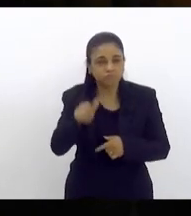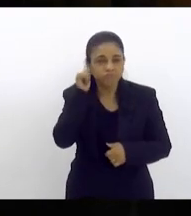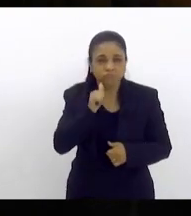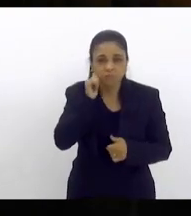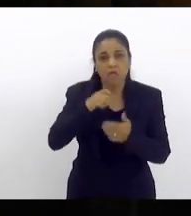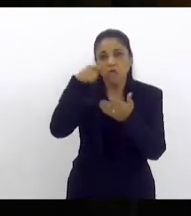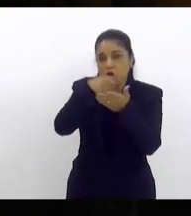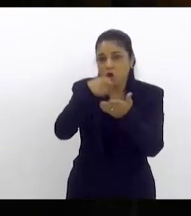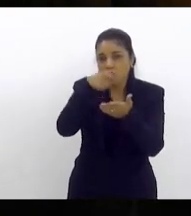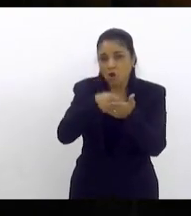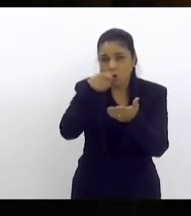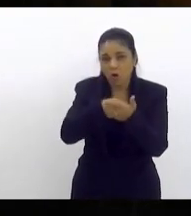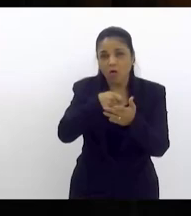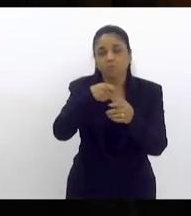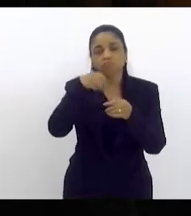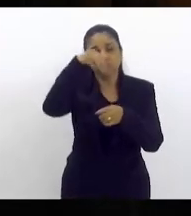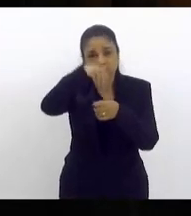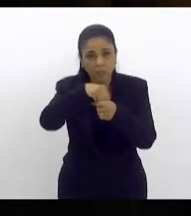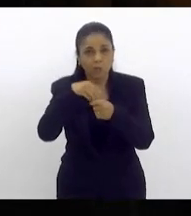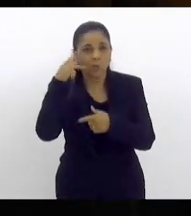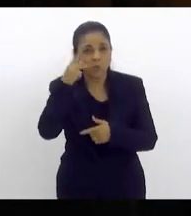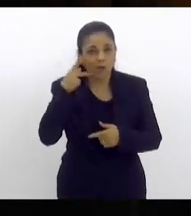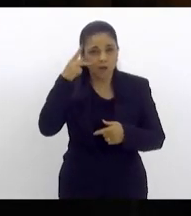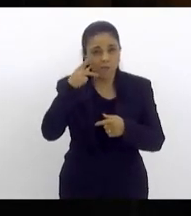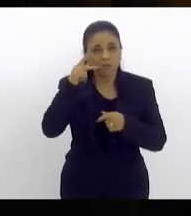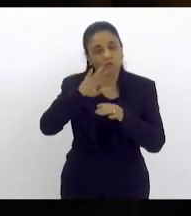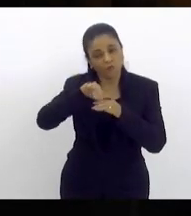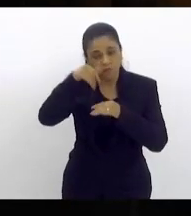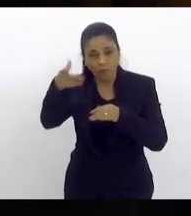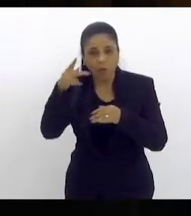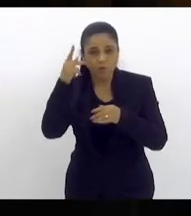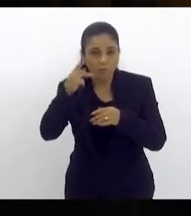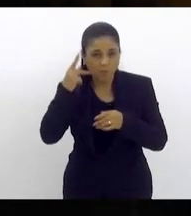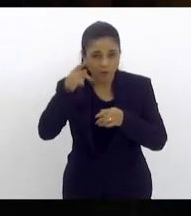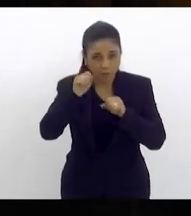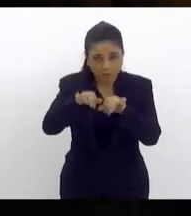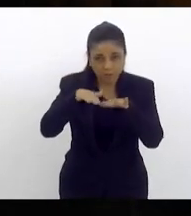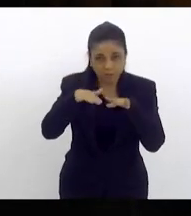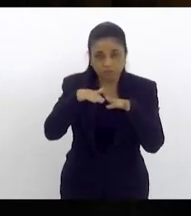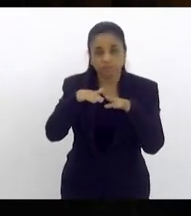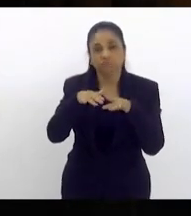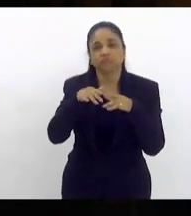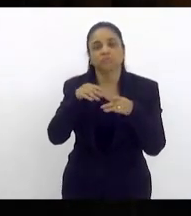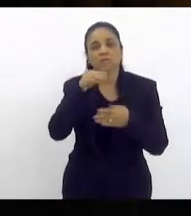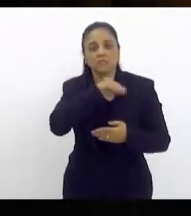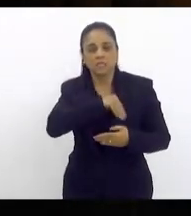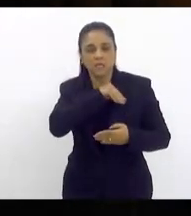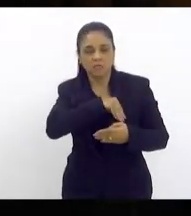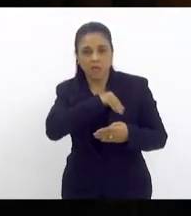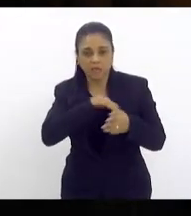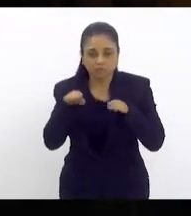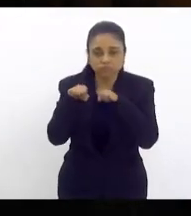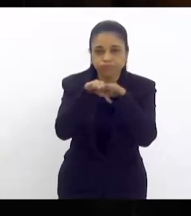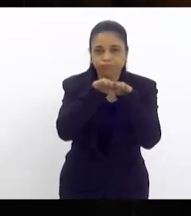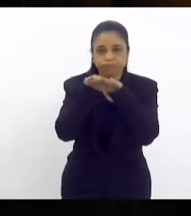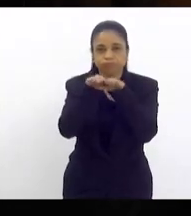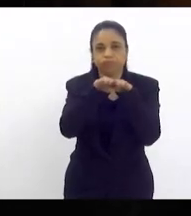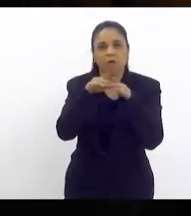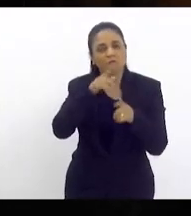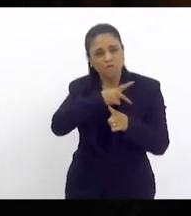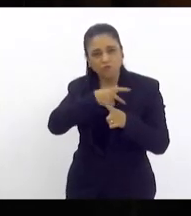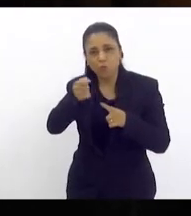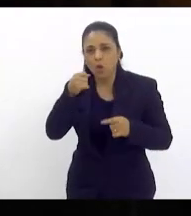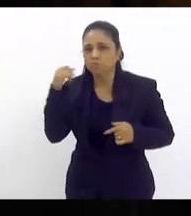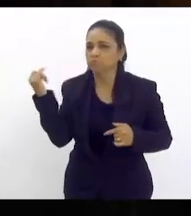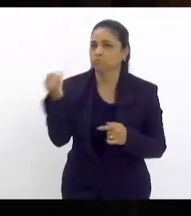cobram também dentro do Parlamento e fora dos parlamentos a Equidade salarial então uma vitória importante